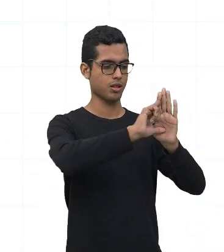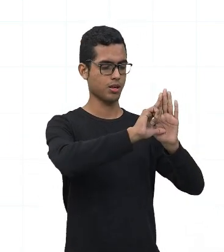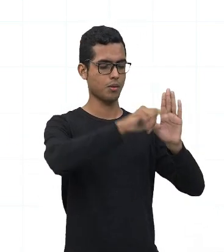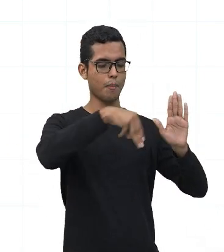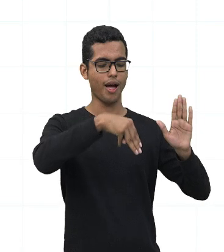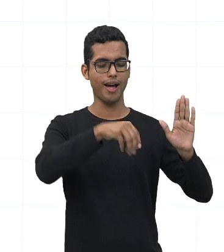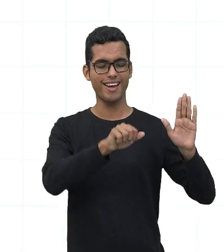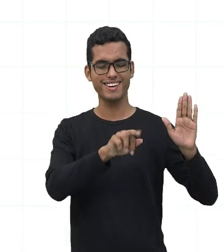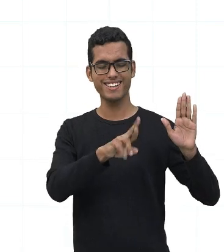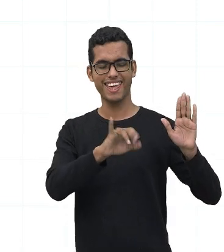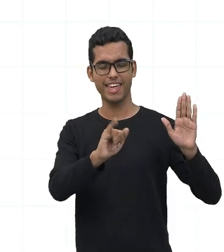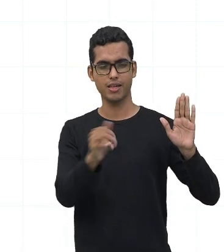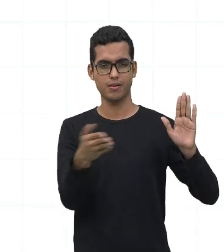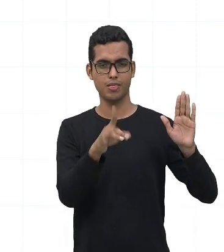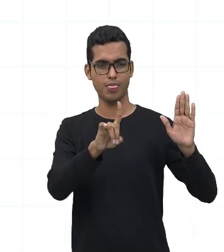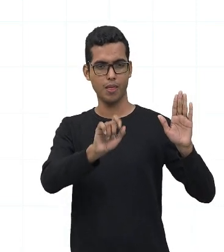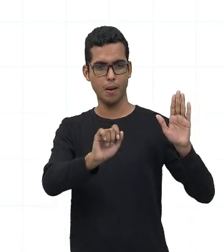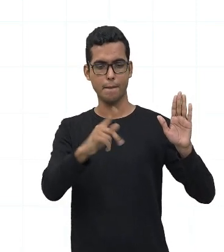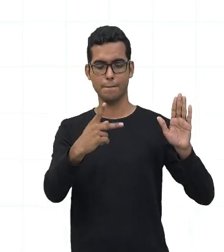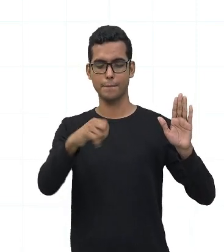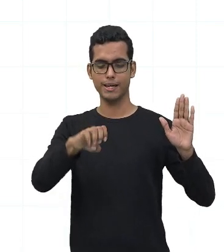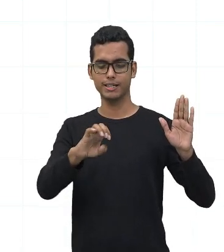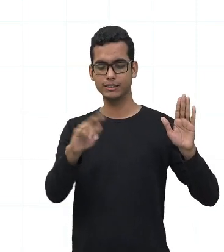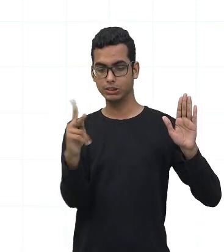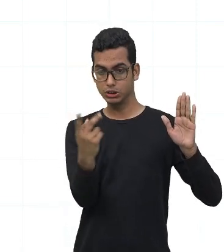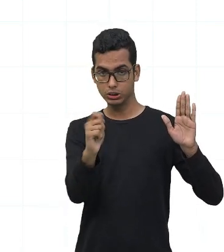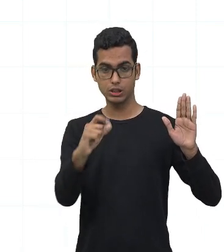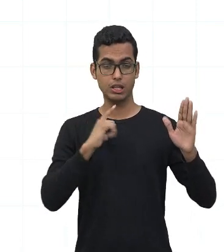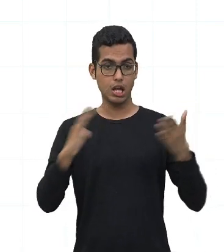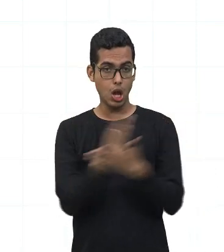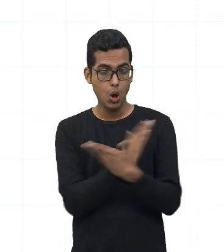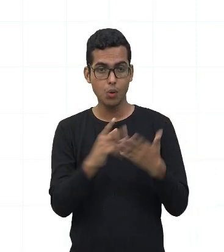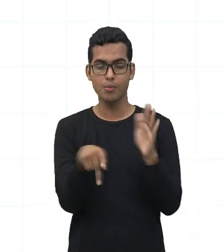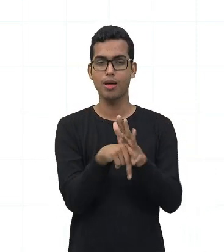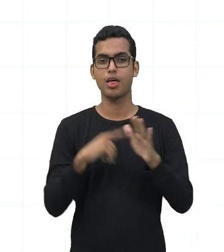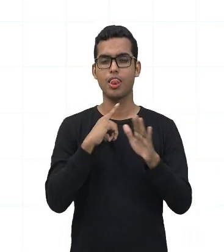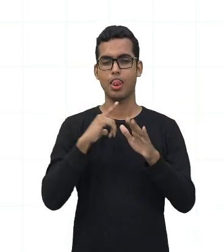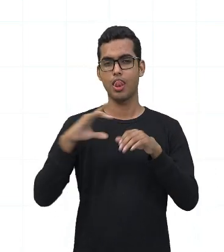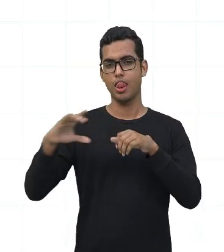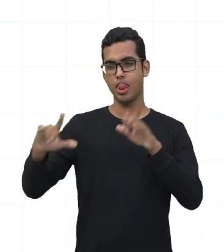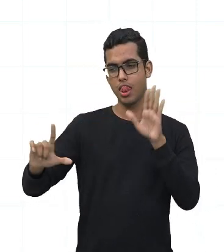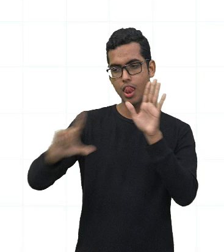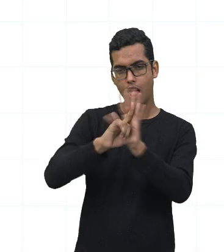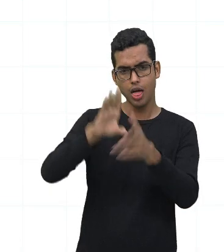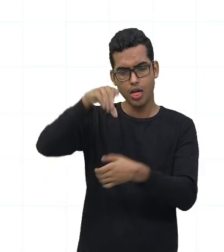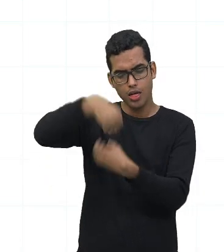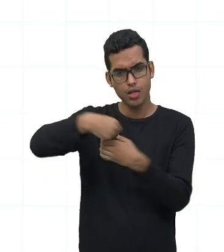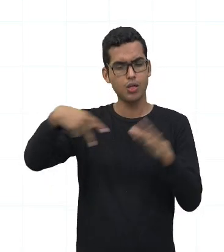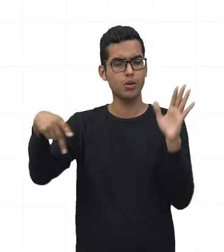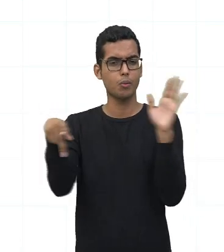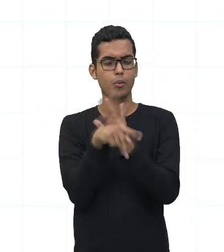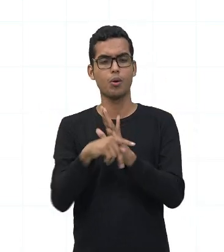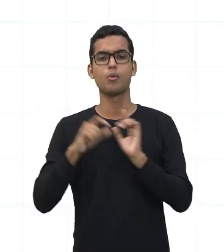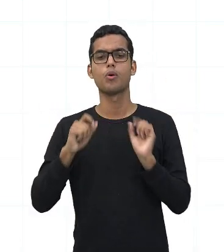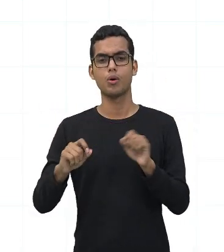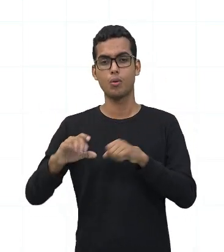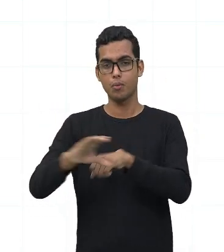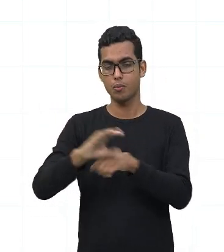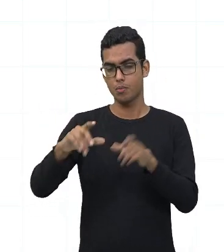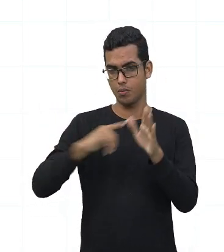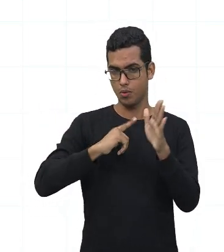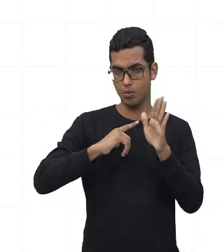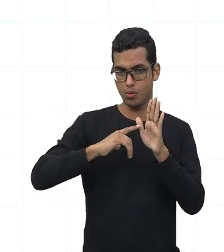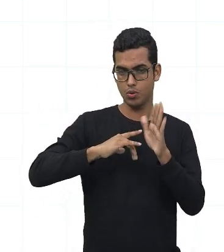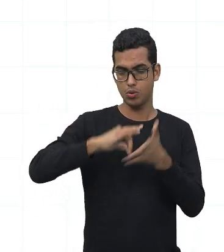Penha, existem leis no Código Penal, nós sabemos que há leis que regem,